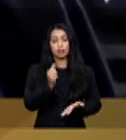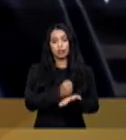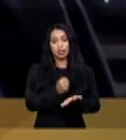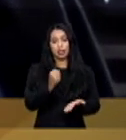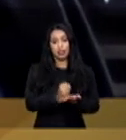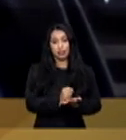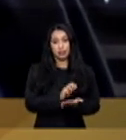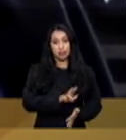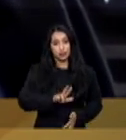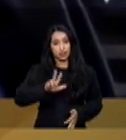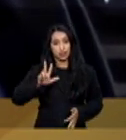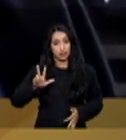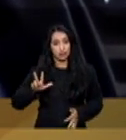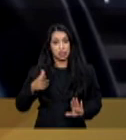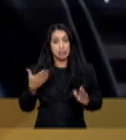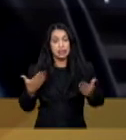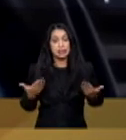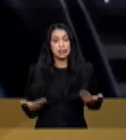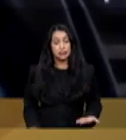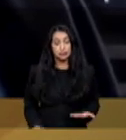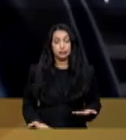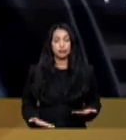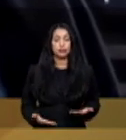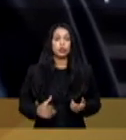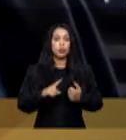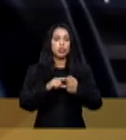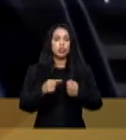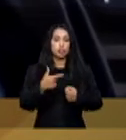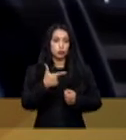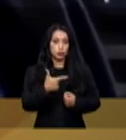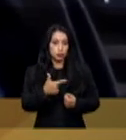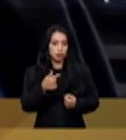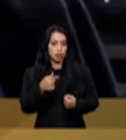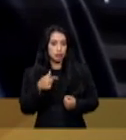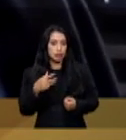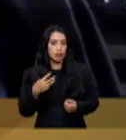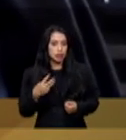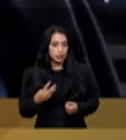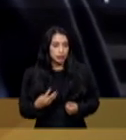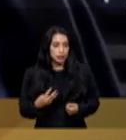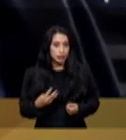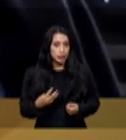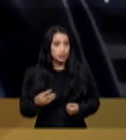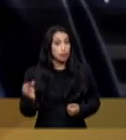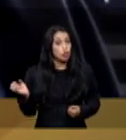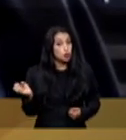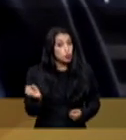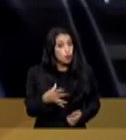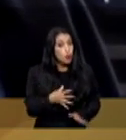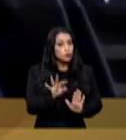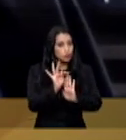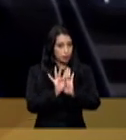Porém, o artigo 273, na sua nova redação,